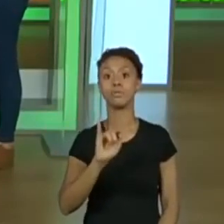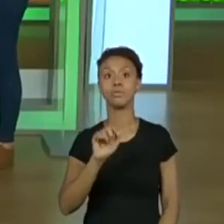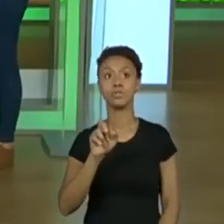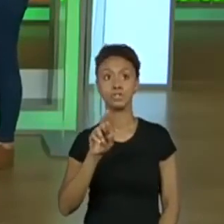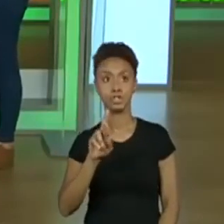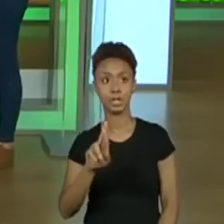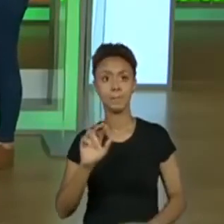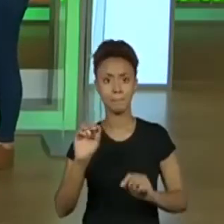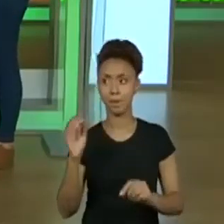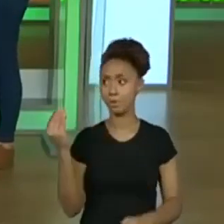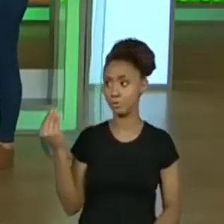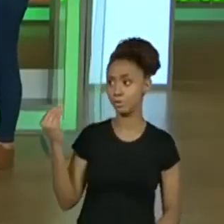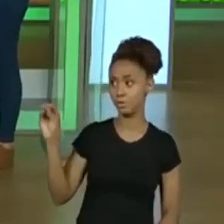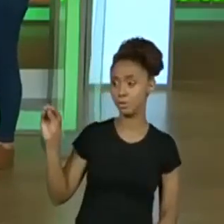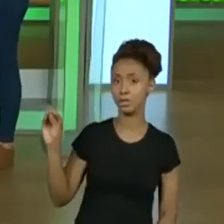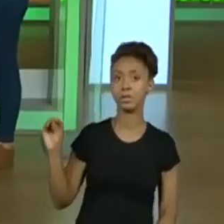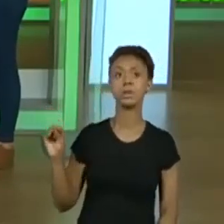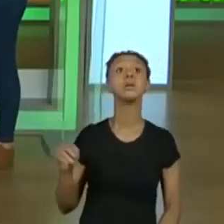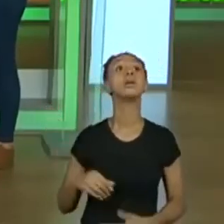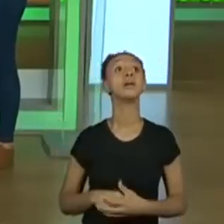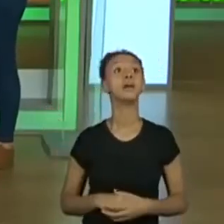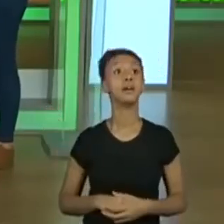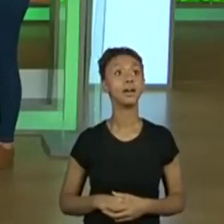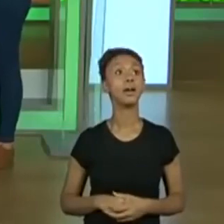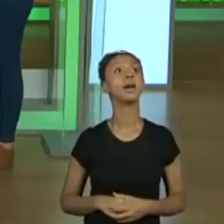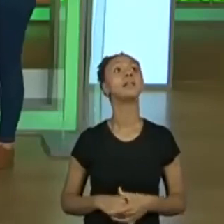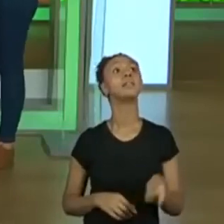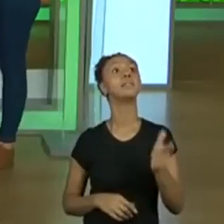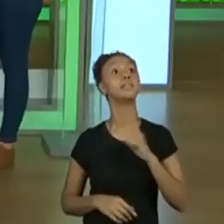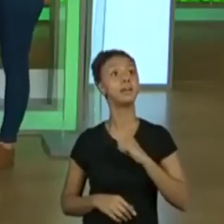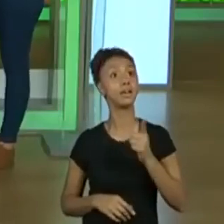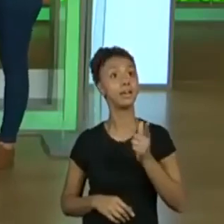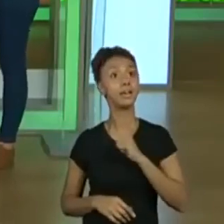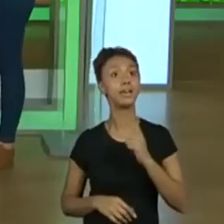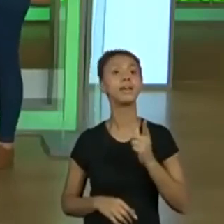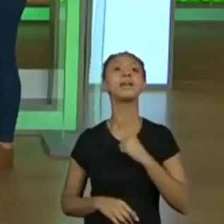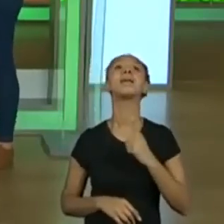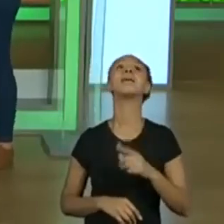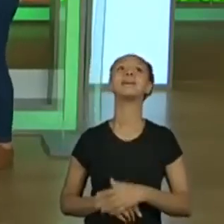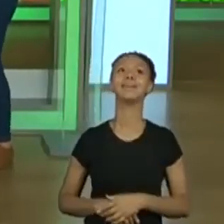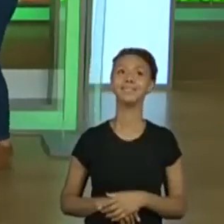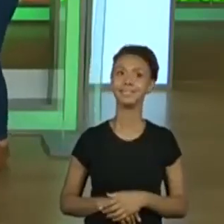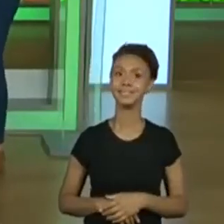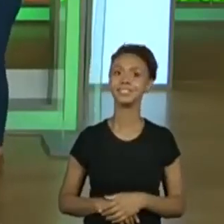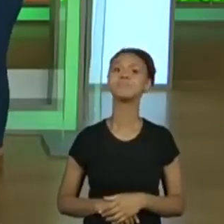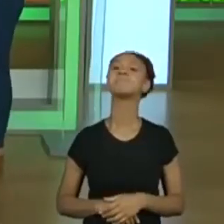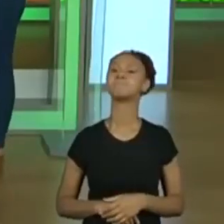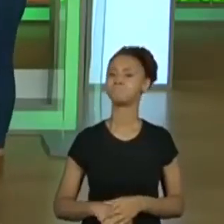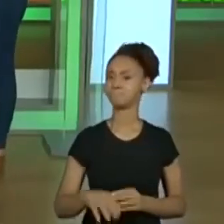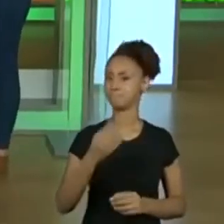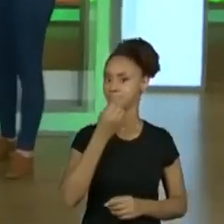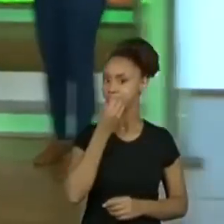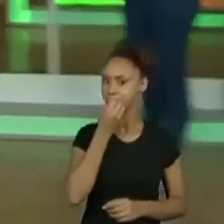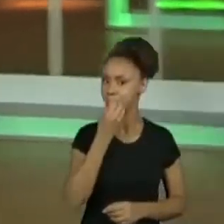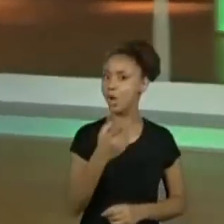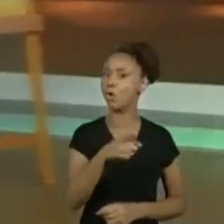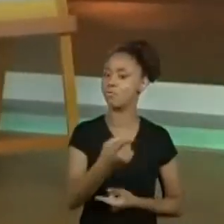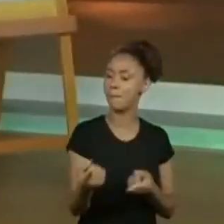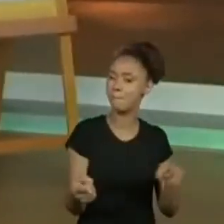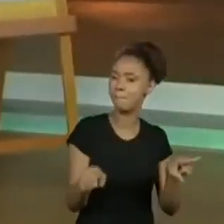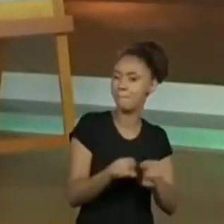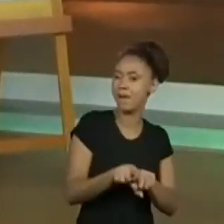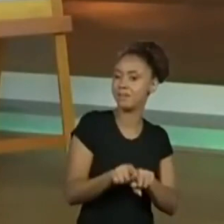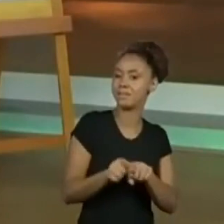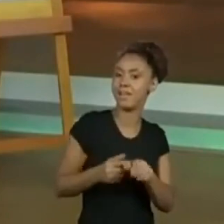pode acrescentar? Fugir. Tinha fugir. Fugir. Ah, professores, muito bom. Parceria é